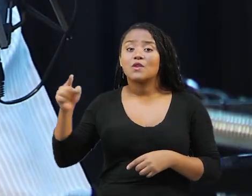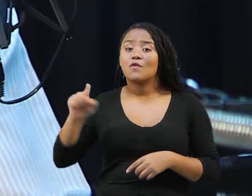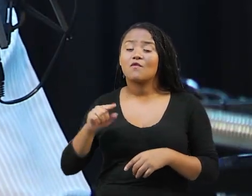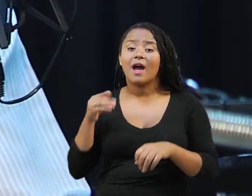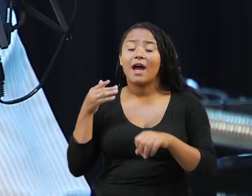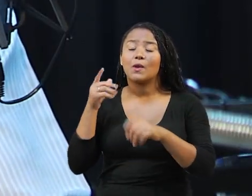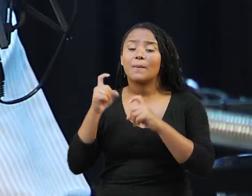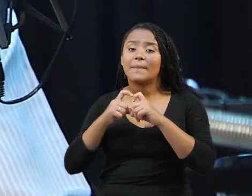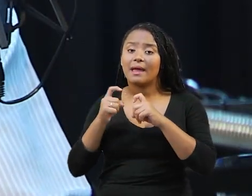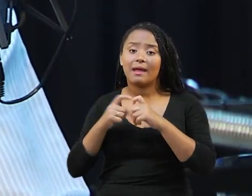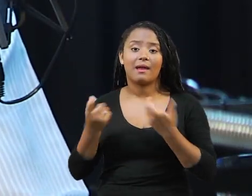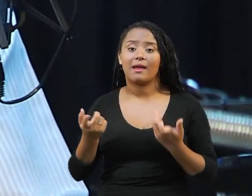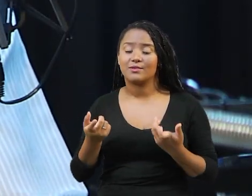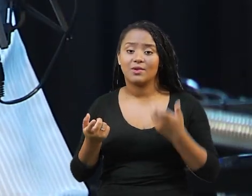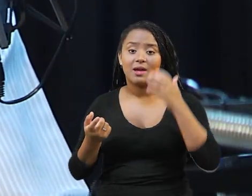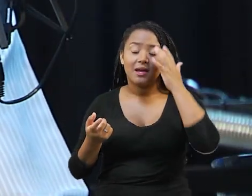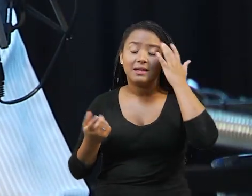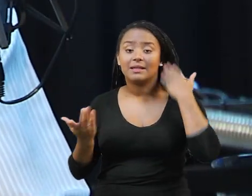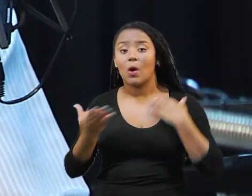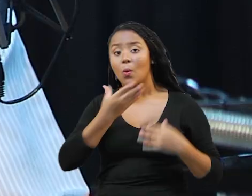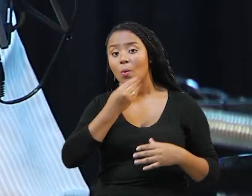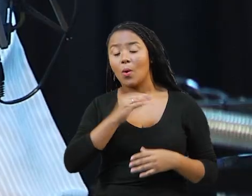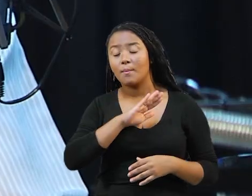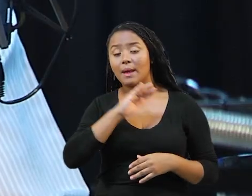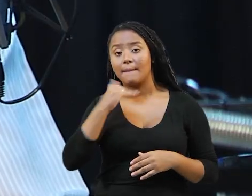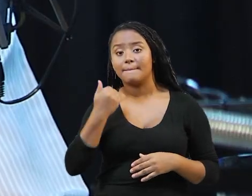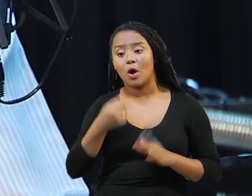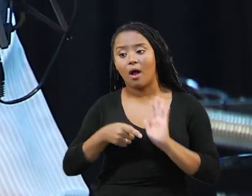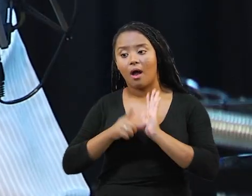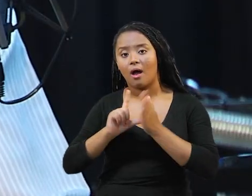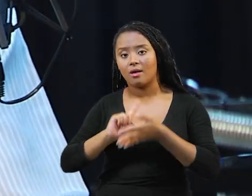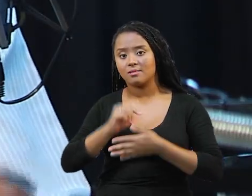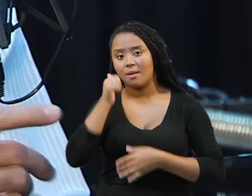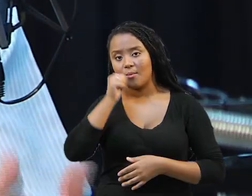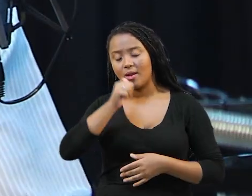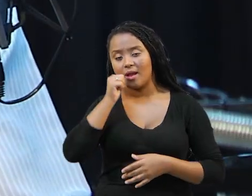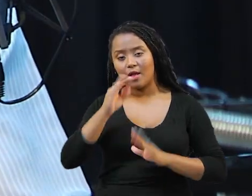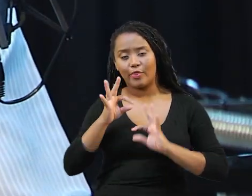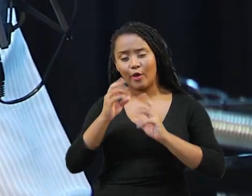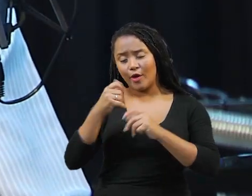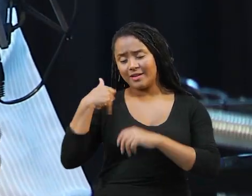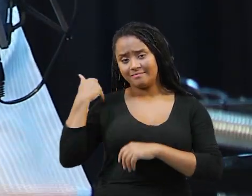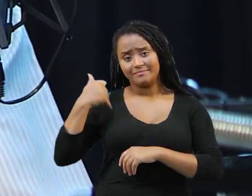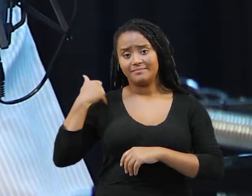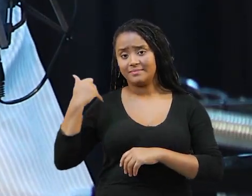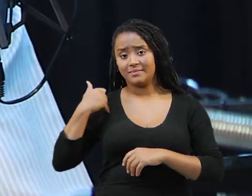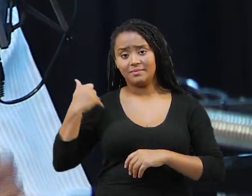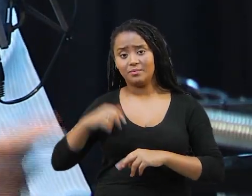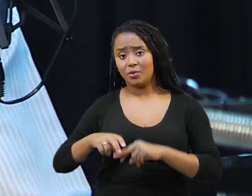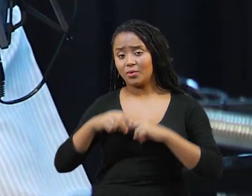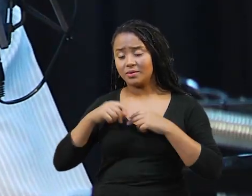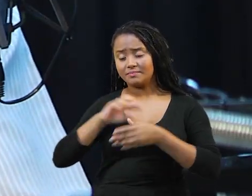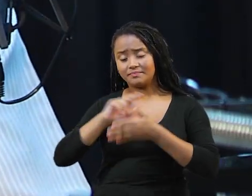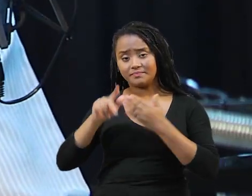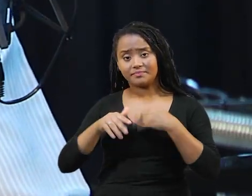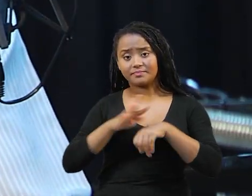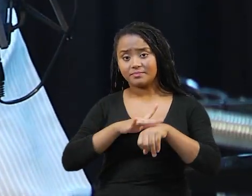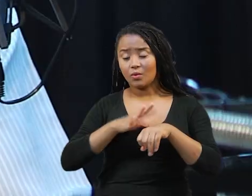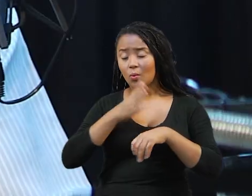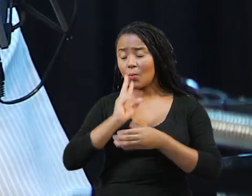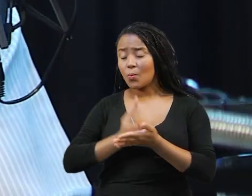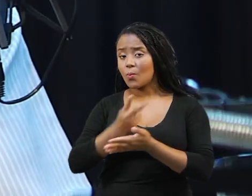menos prevenção, né? Então, geralmente o homem morre mais cedo que a mulher, em todas as idades, por todas as